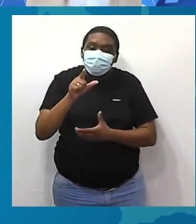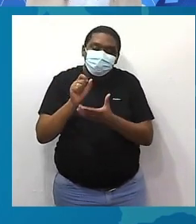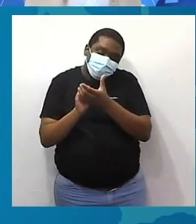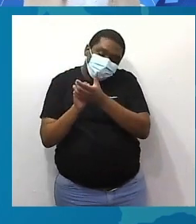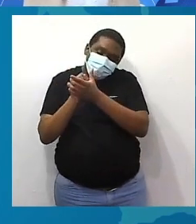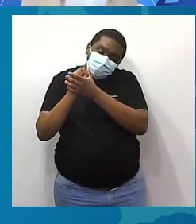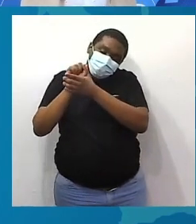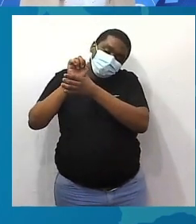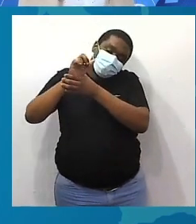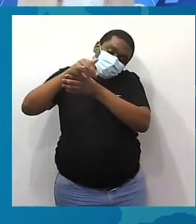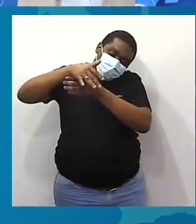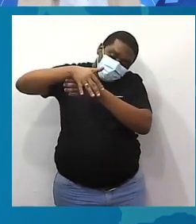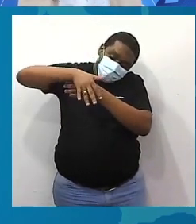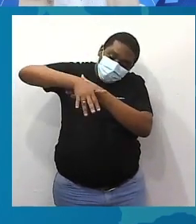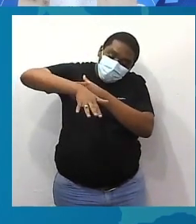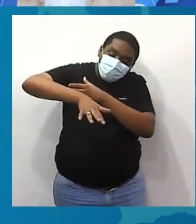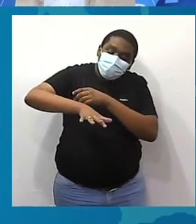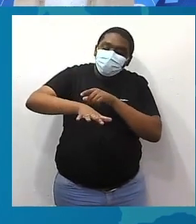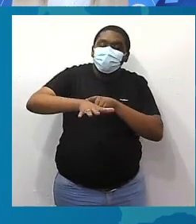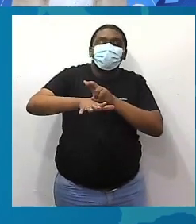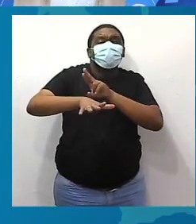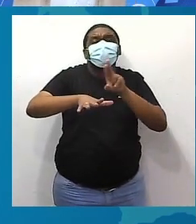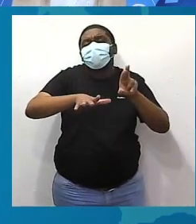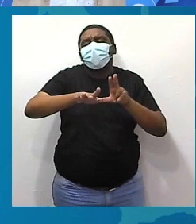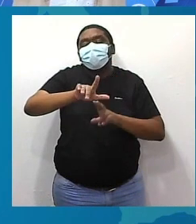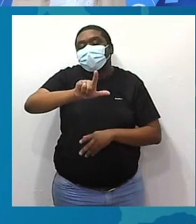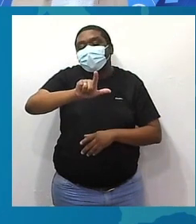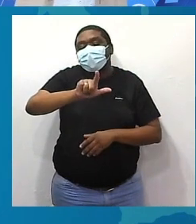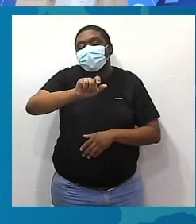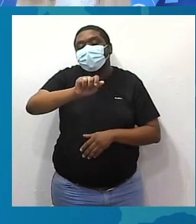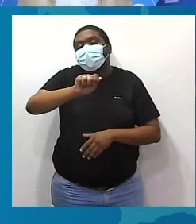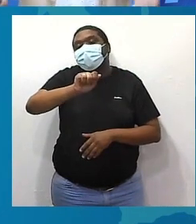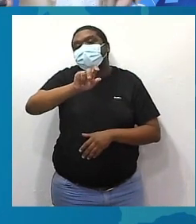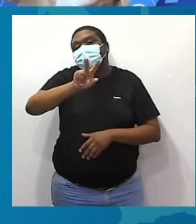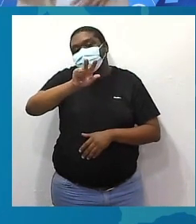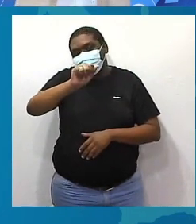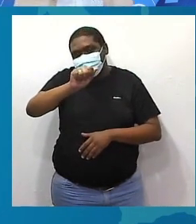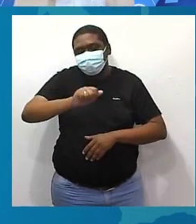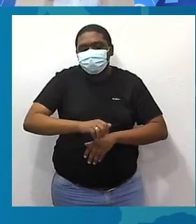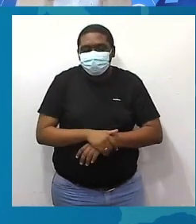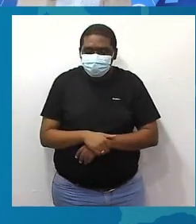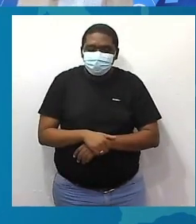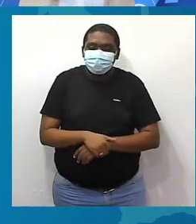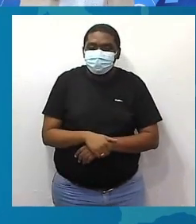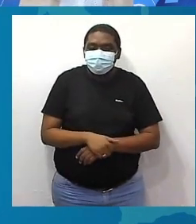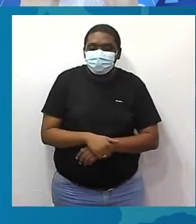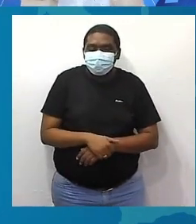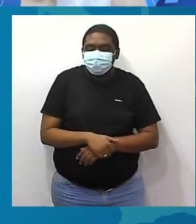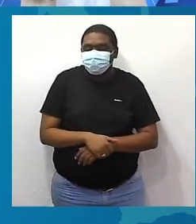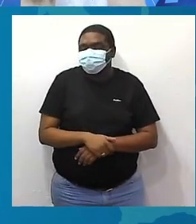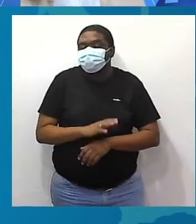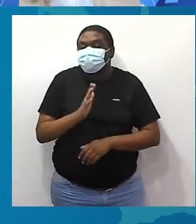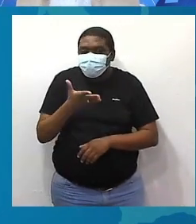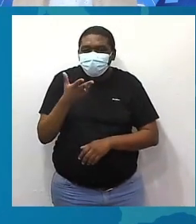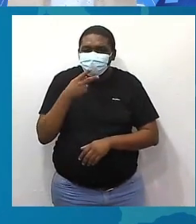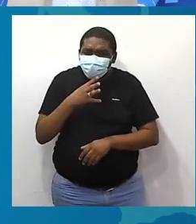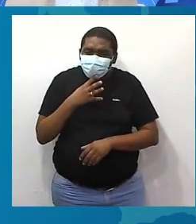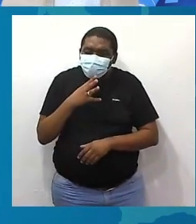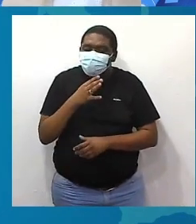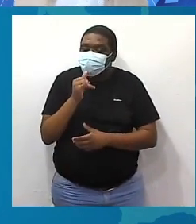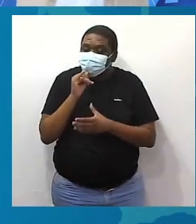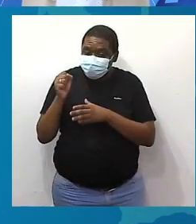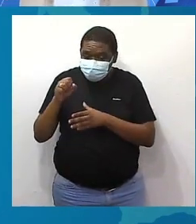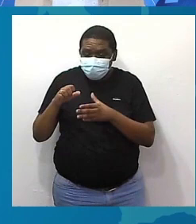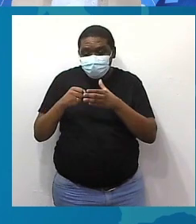a superfície, né, ele recebe o nome de quê? De lava. Já ouviram falar, né? Se o magma está